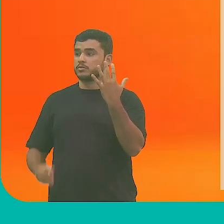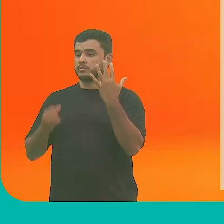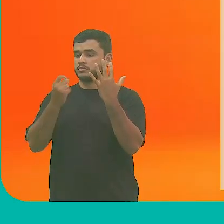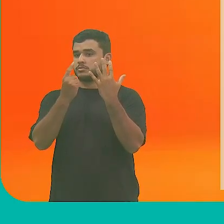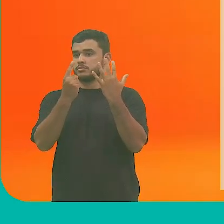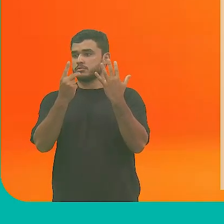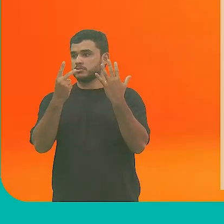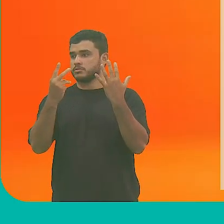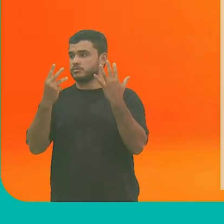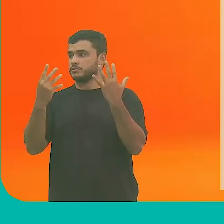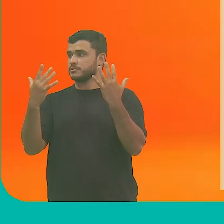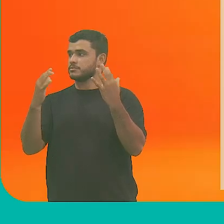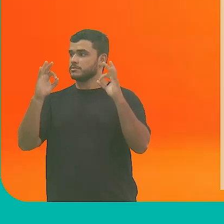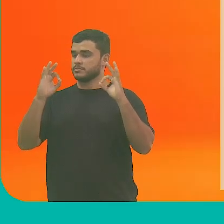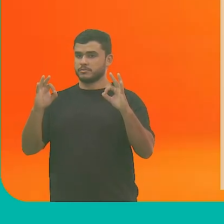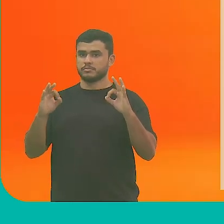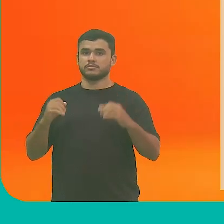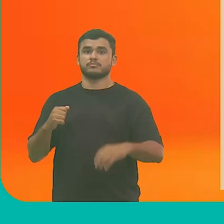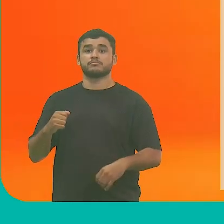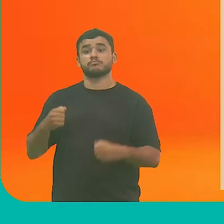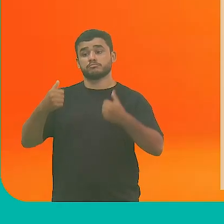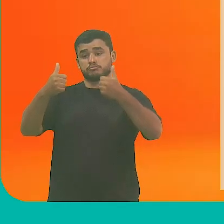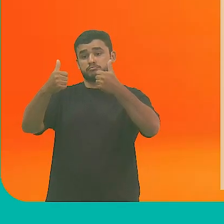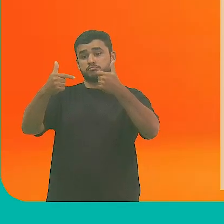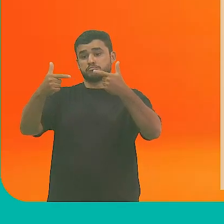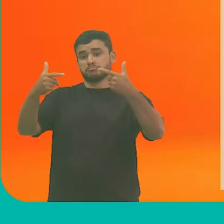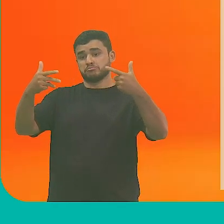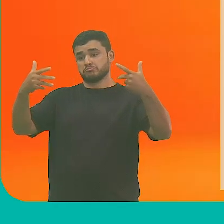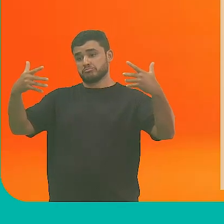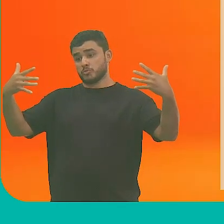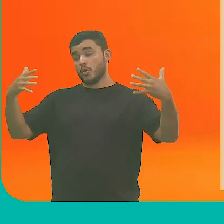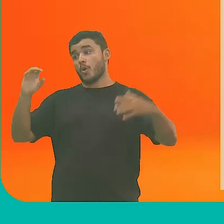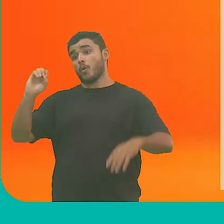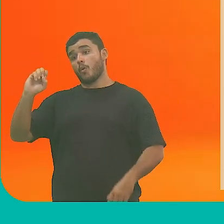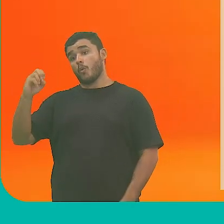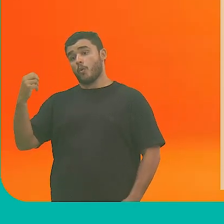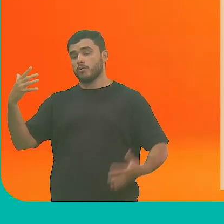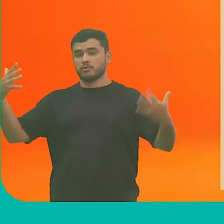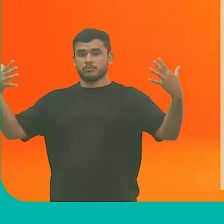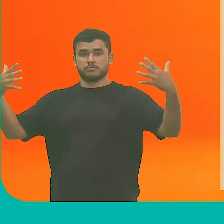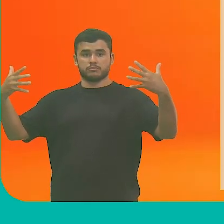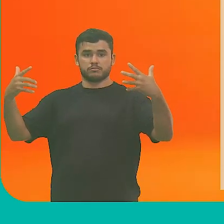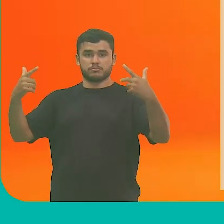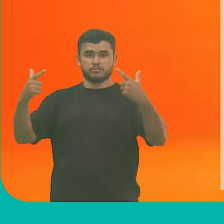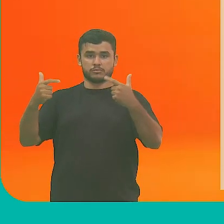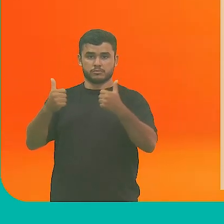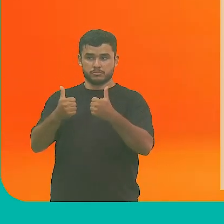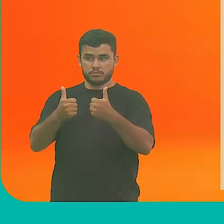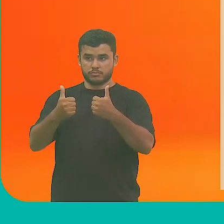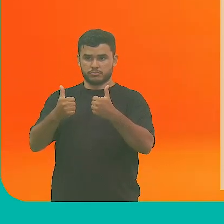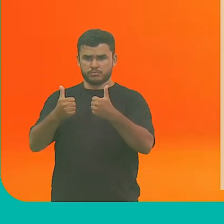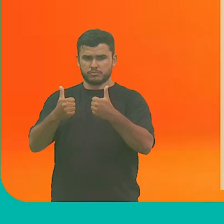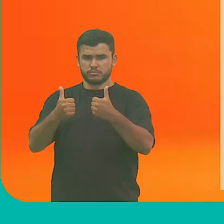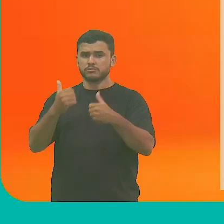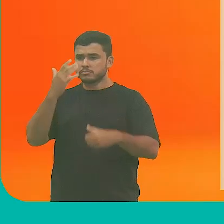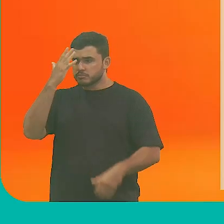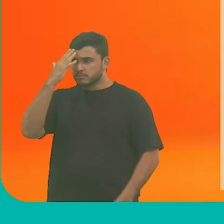rol? É colocar em ordem ou crescente ou decrescente,